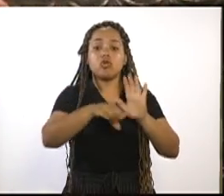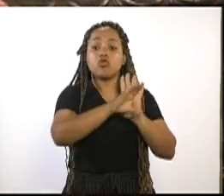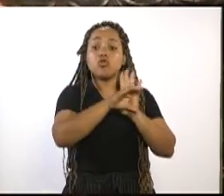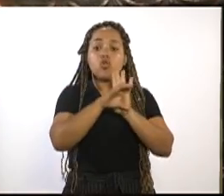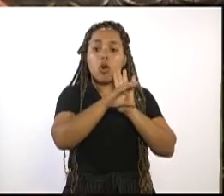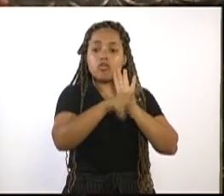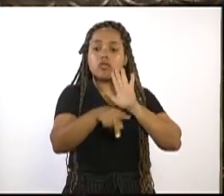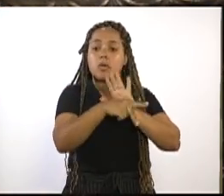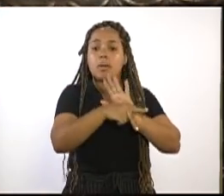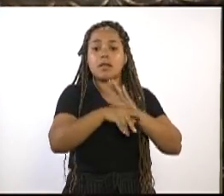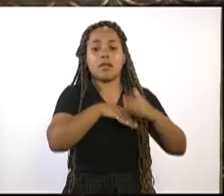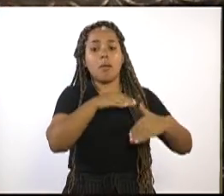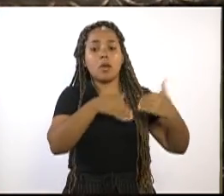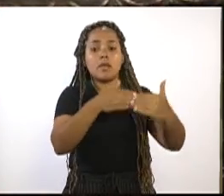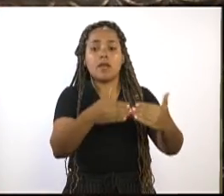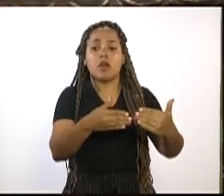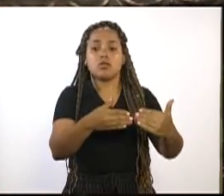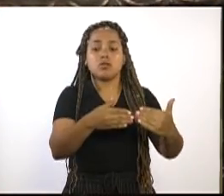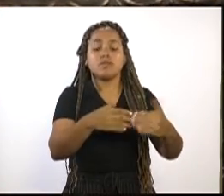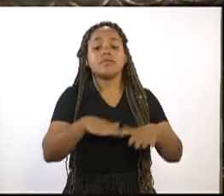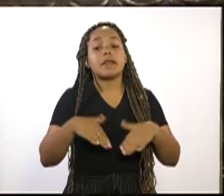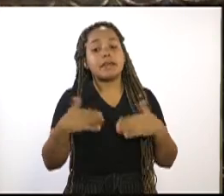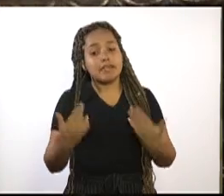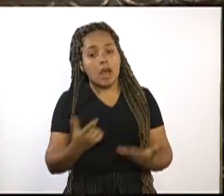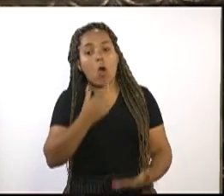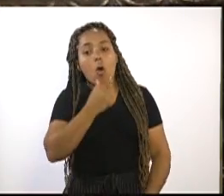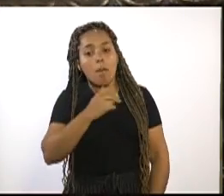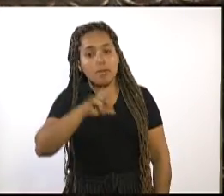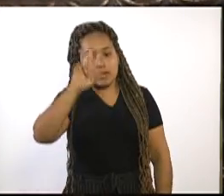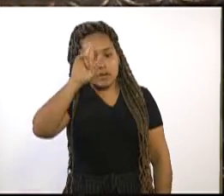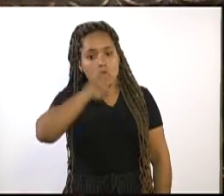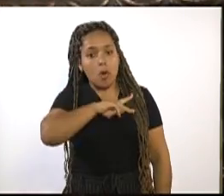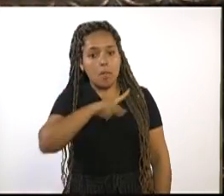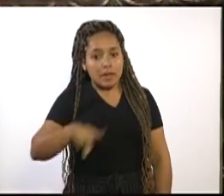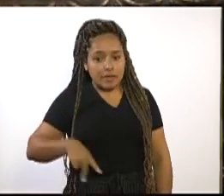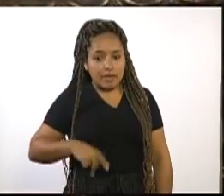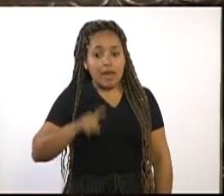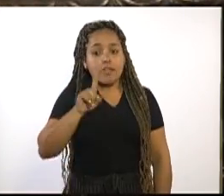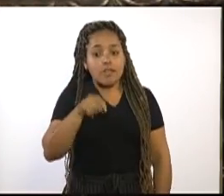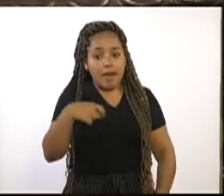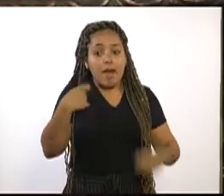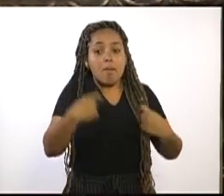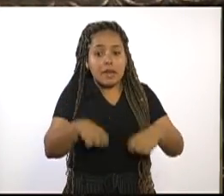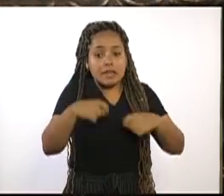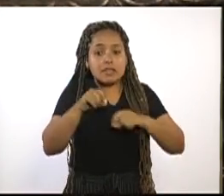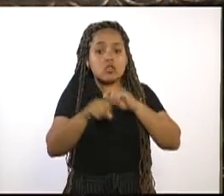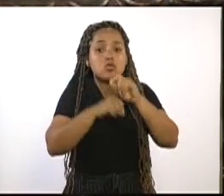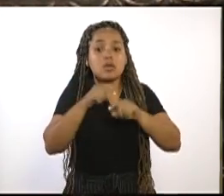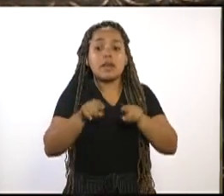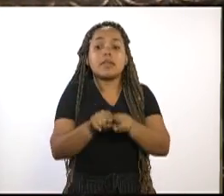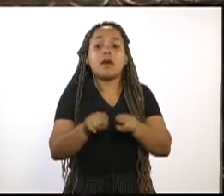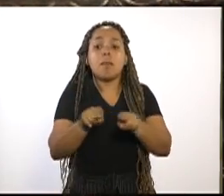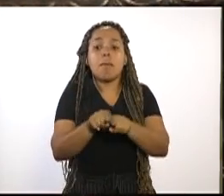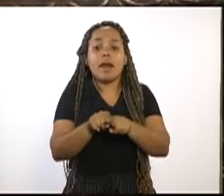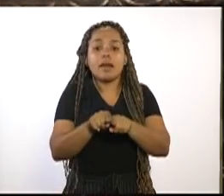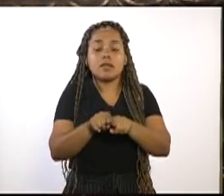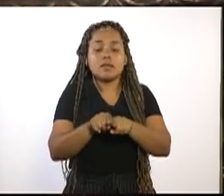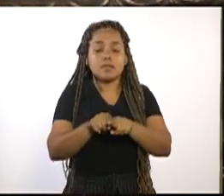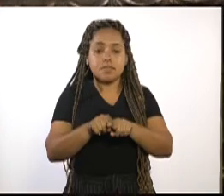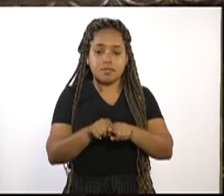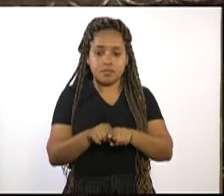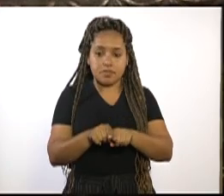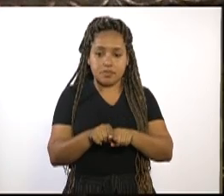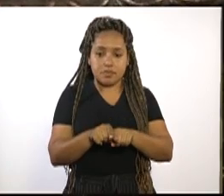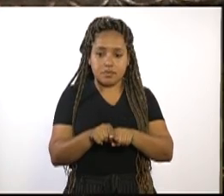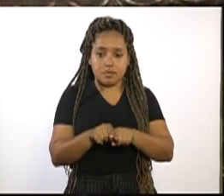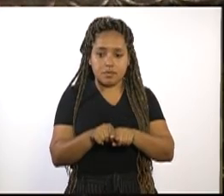processo. Então, senhor presidente, era necessário também se tomar